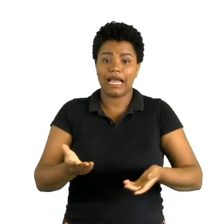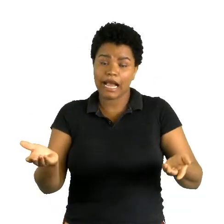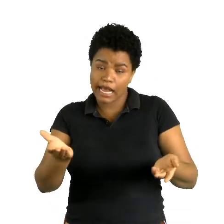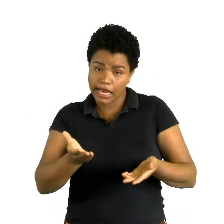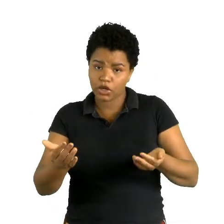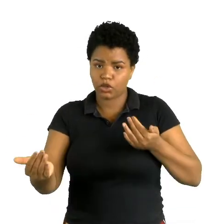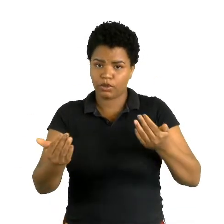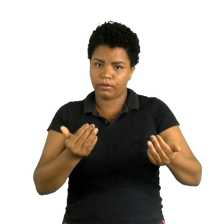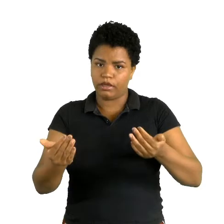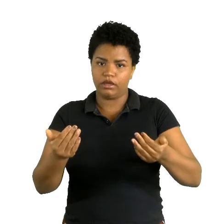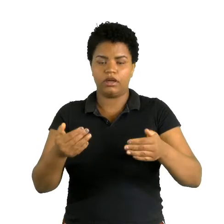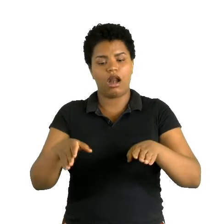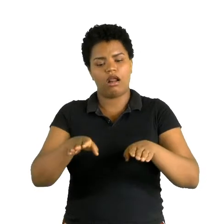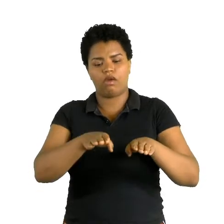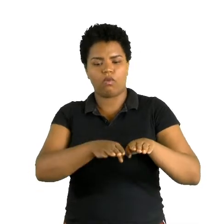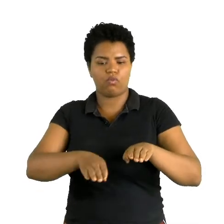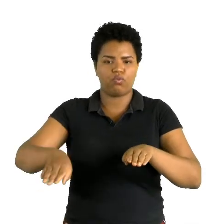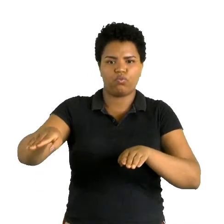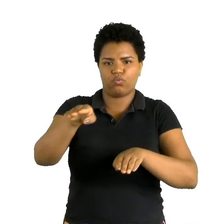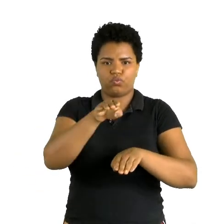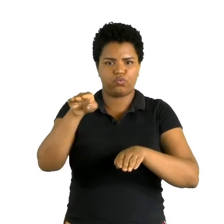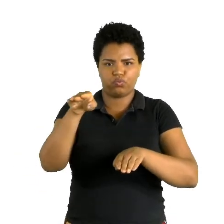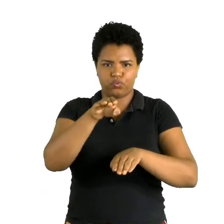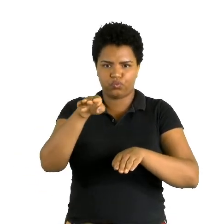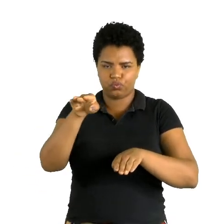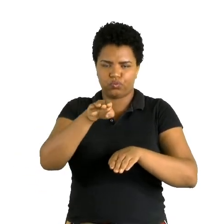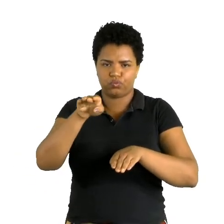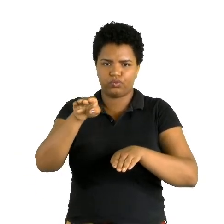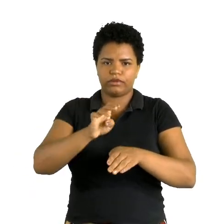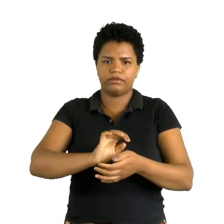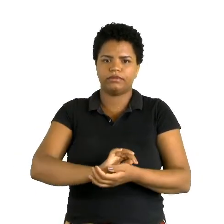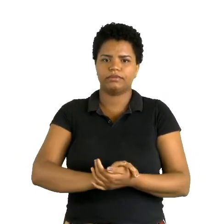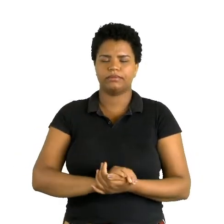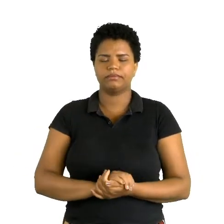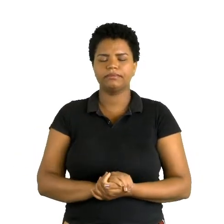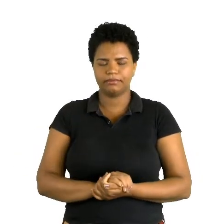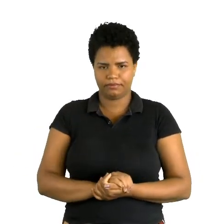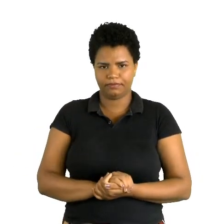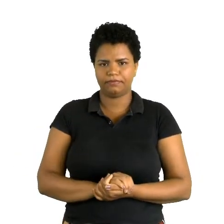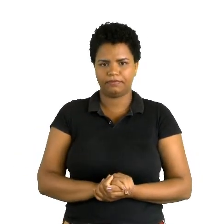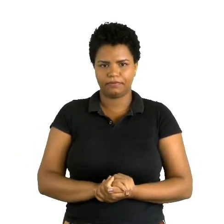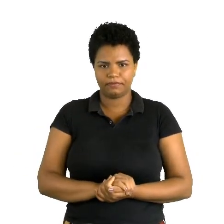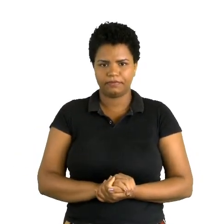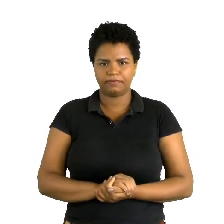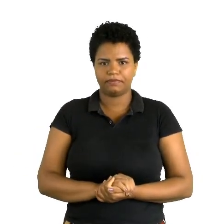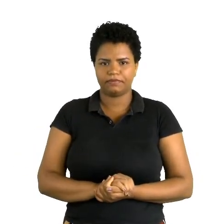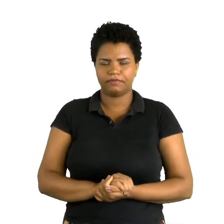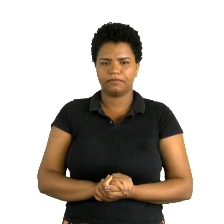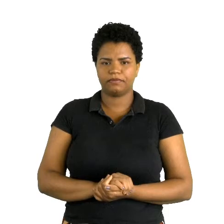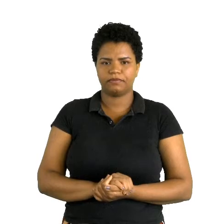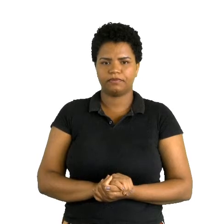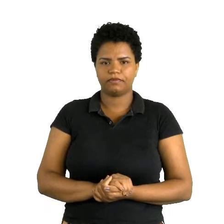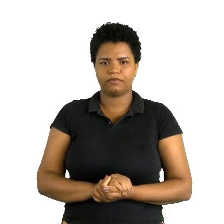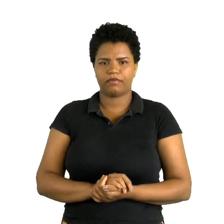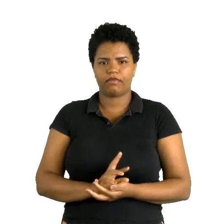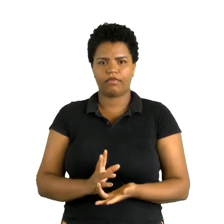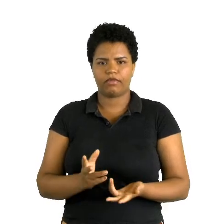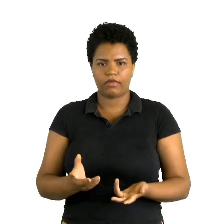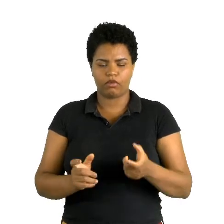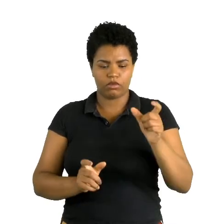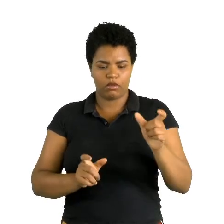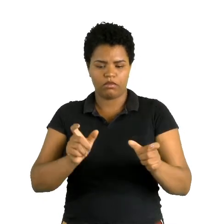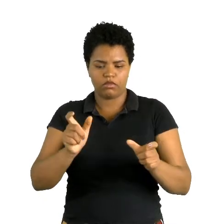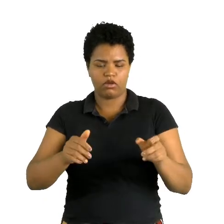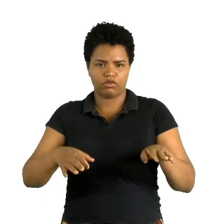grau comparativo de superioridade a gente vai, obviamente, comparar esse elemento no grau mais elevado em relação ao outro que está